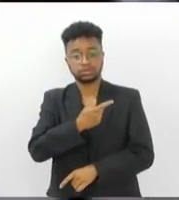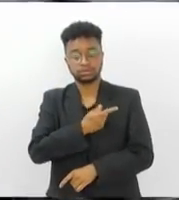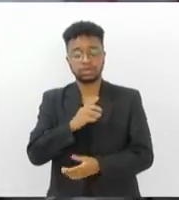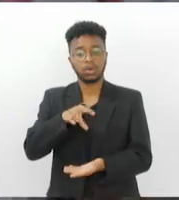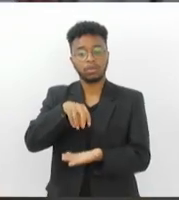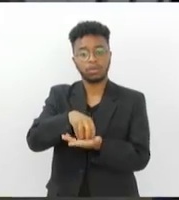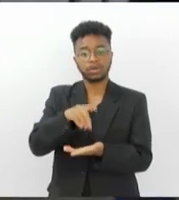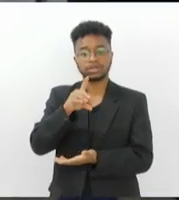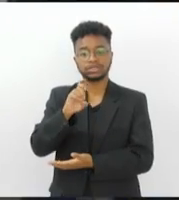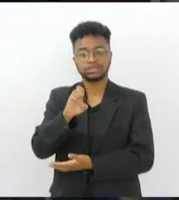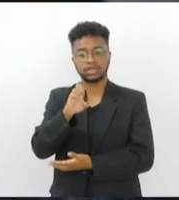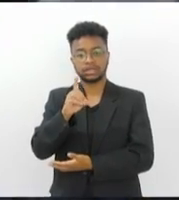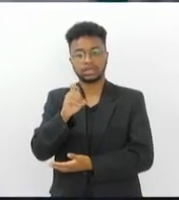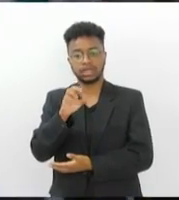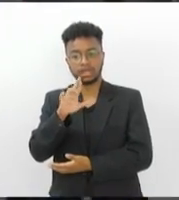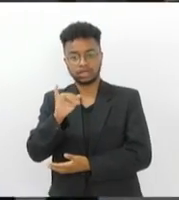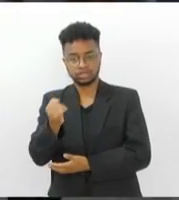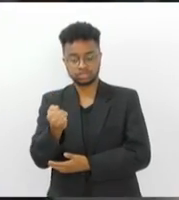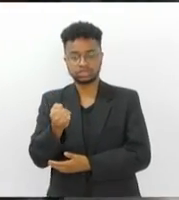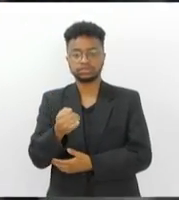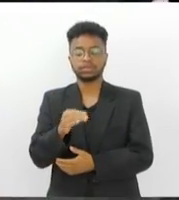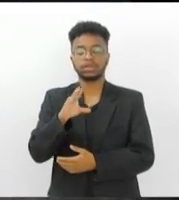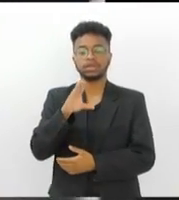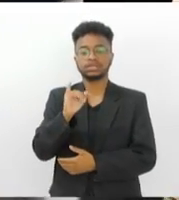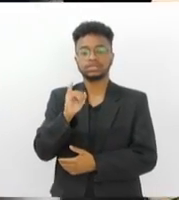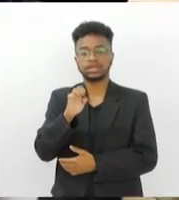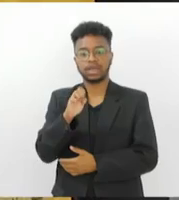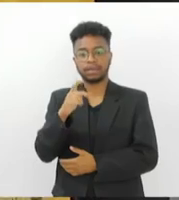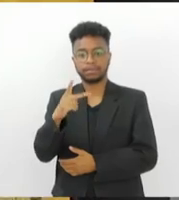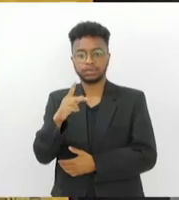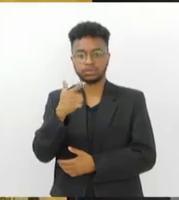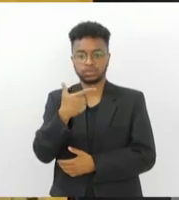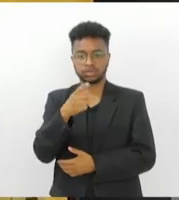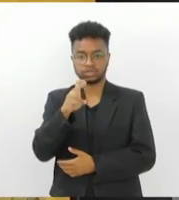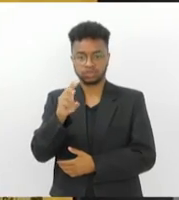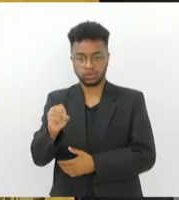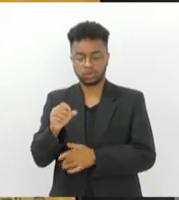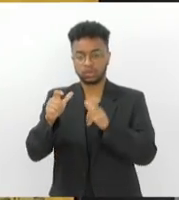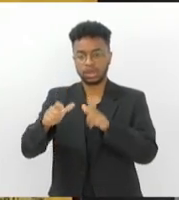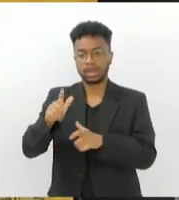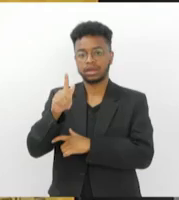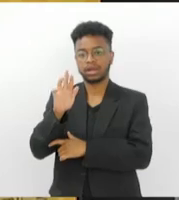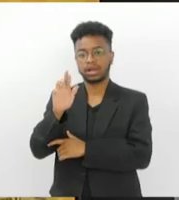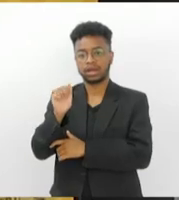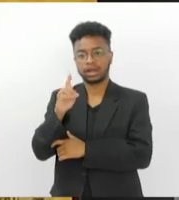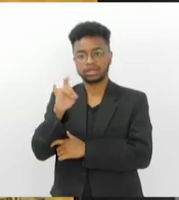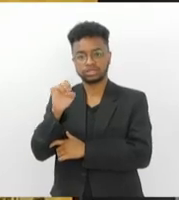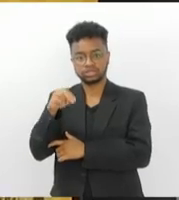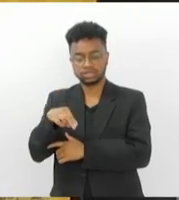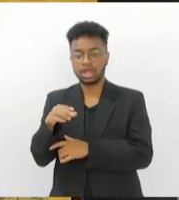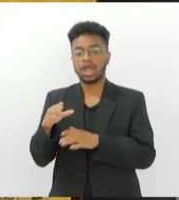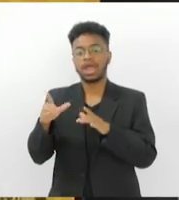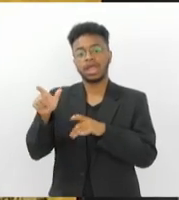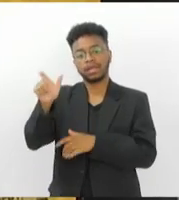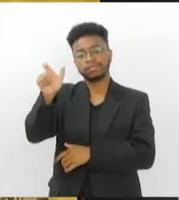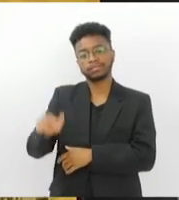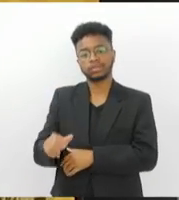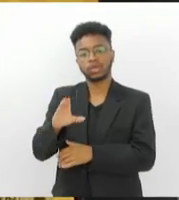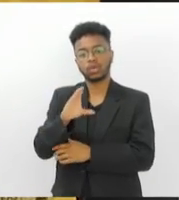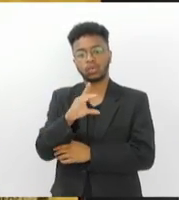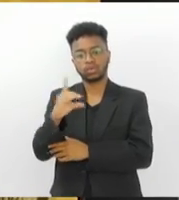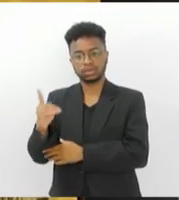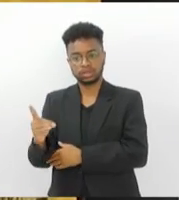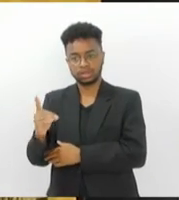Polo cerge no CIEP 250 no gradinho a coordenadora do projeto Cine cerge Caroline